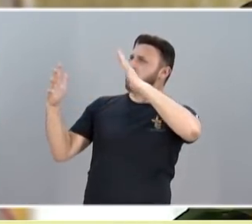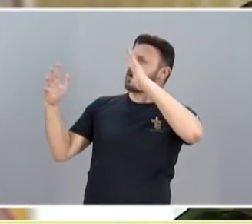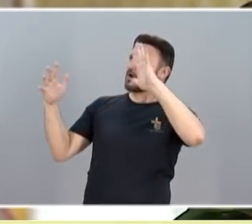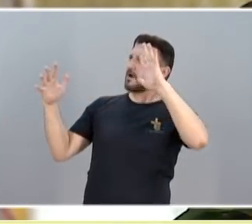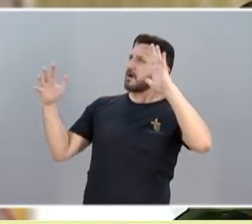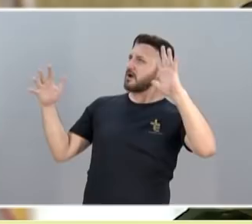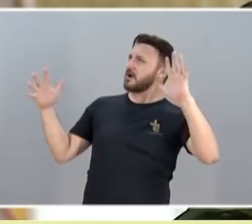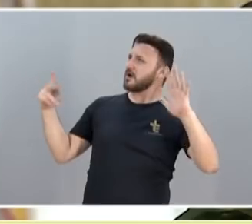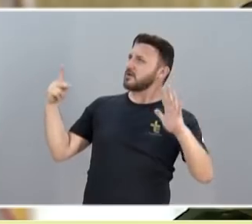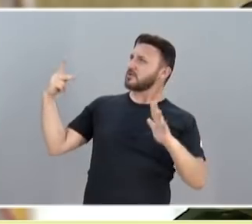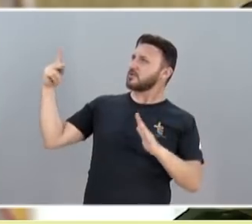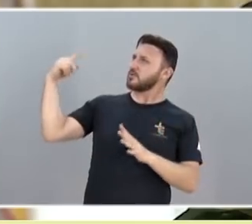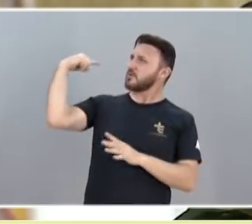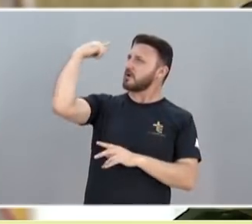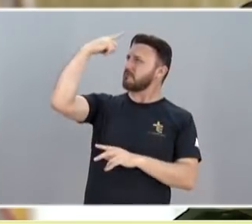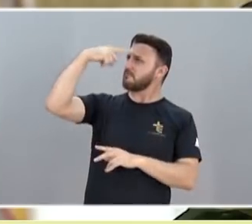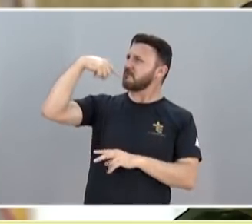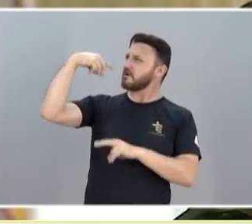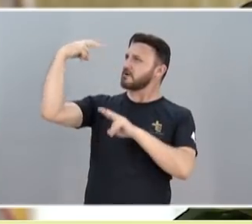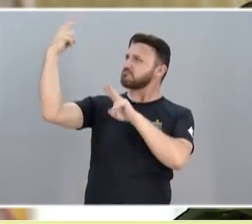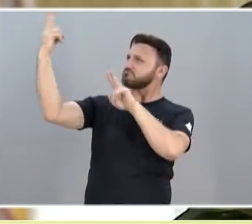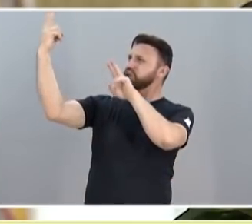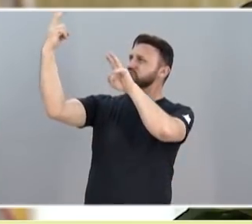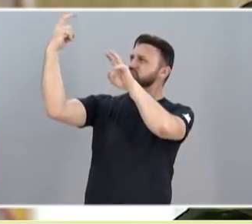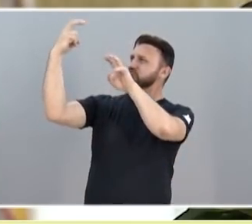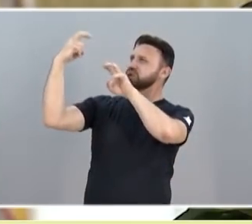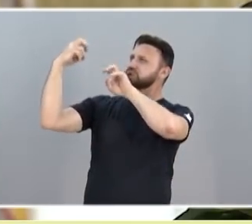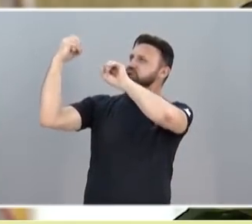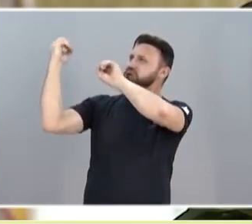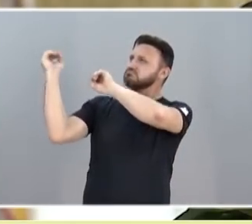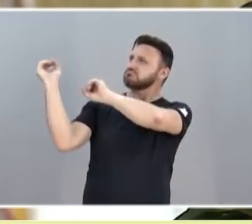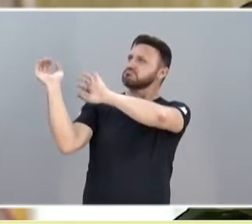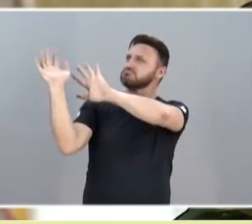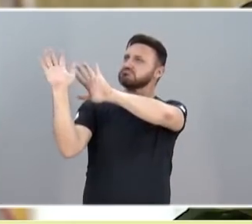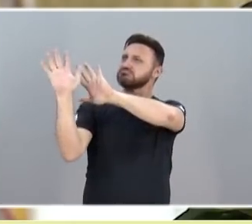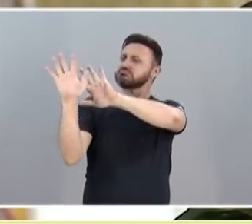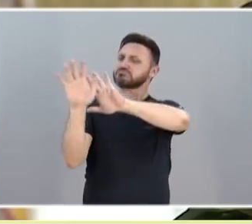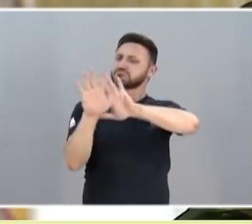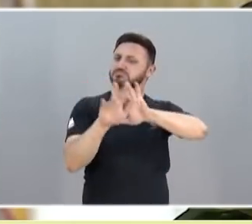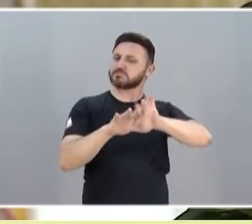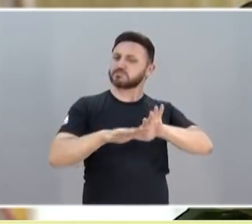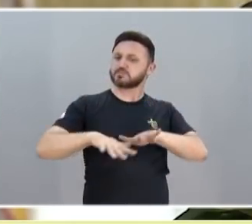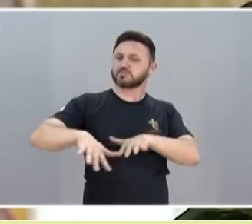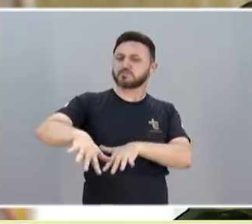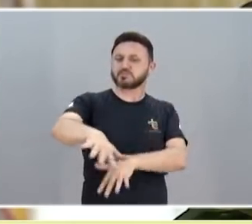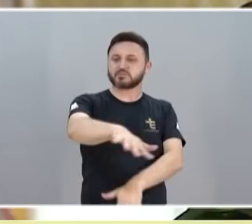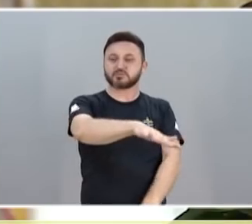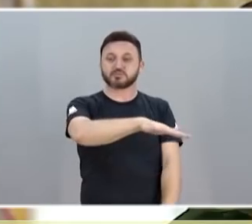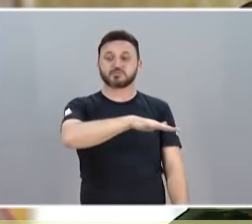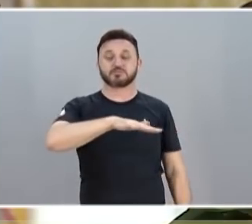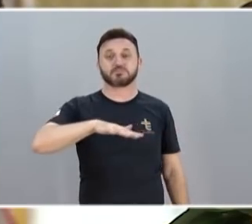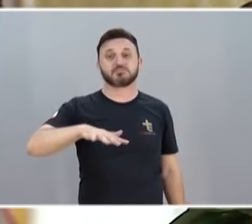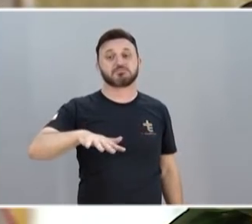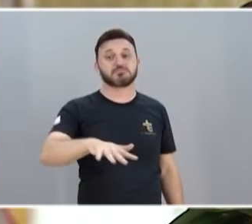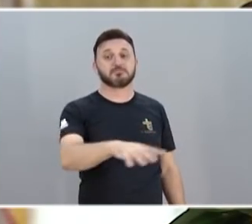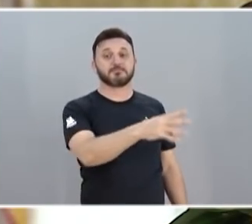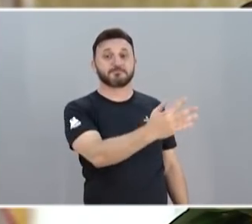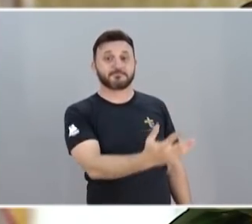brilhar o esplendor de vossa face.